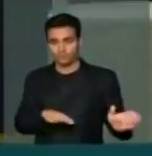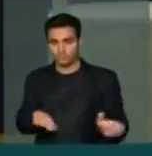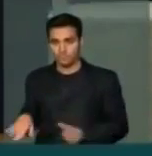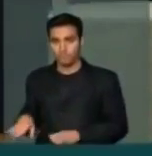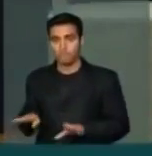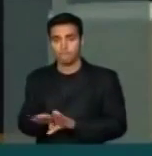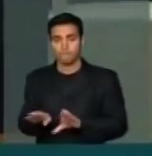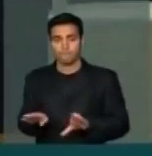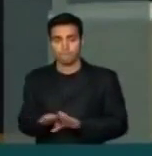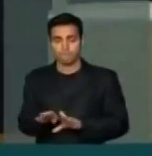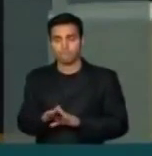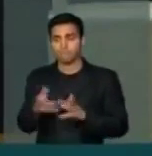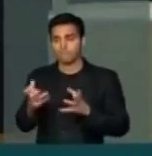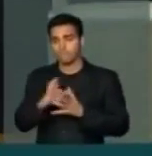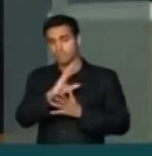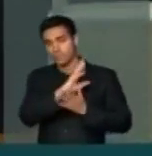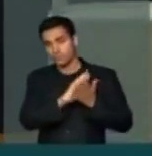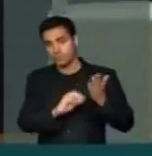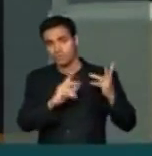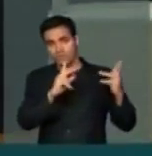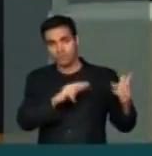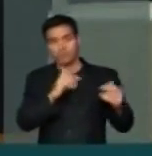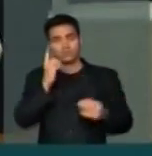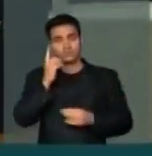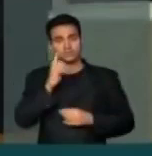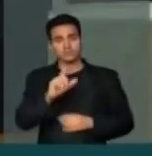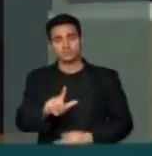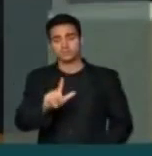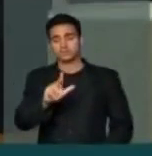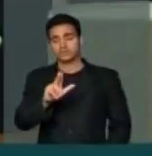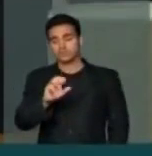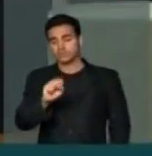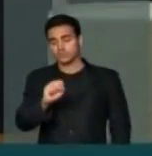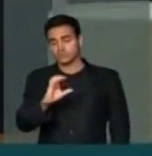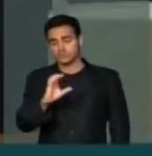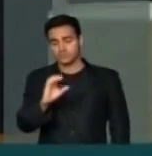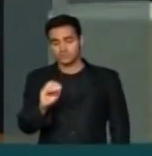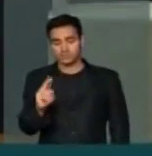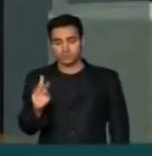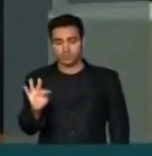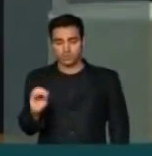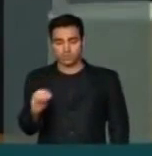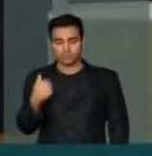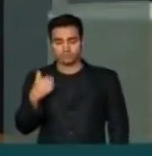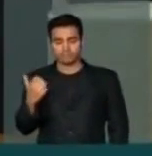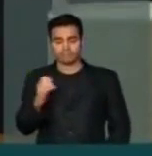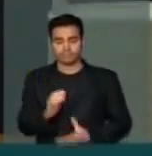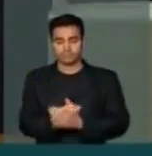também minhas palavras do eminente deputado Luiz Couto, saudar o